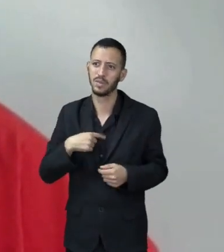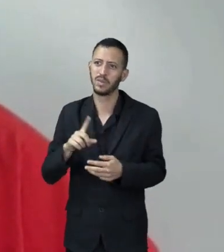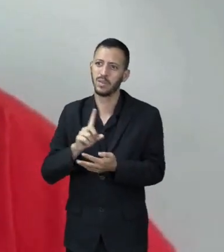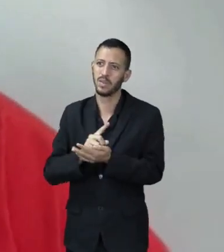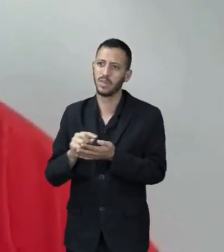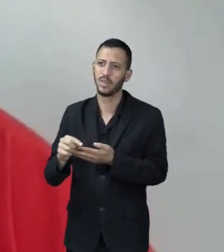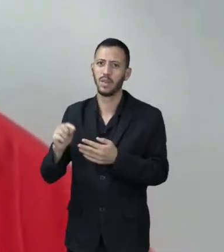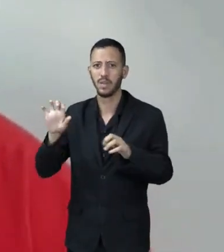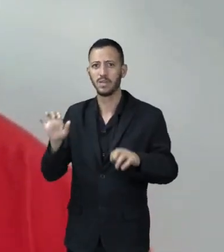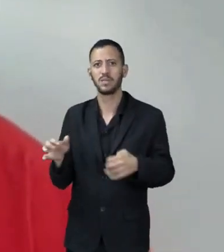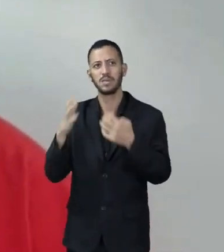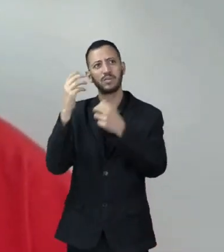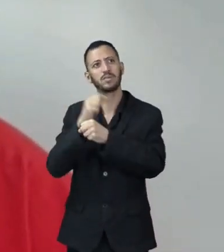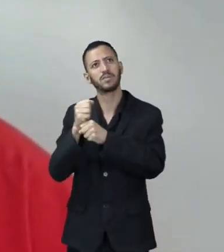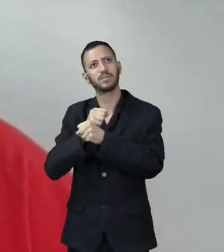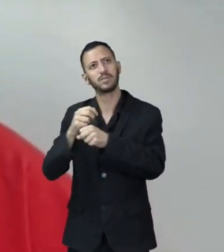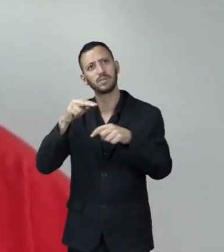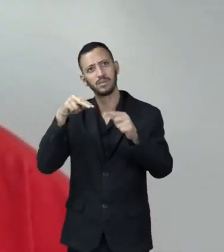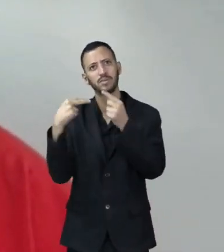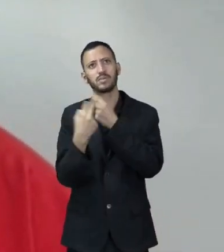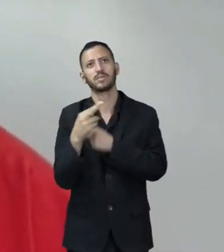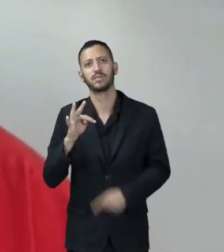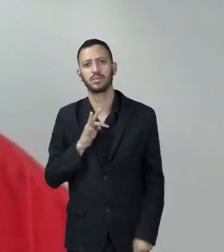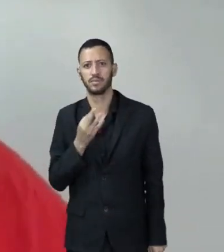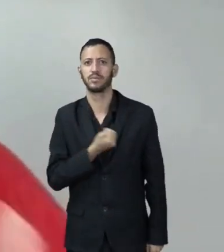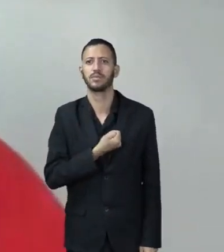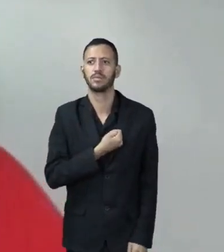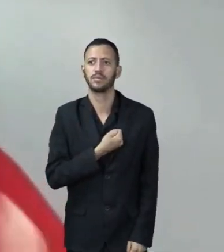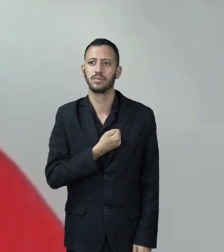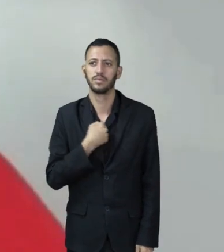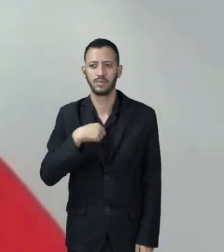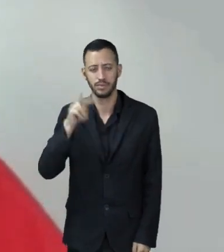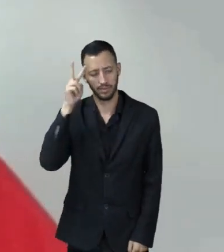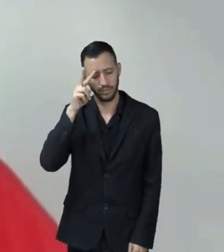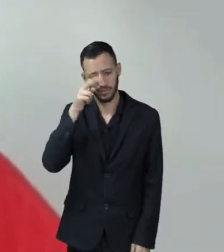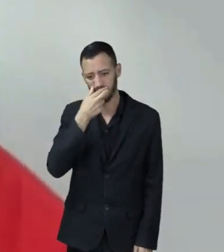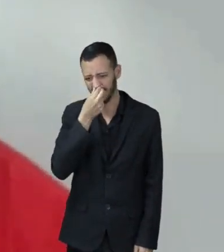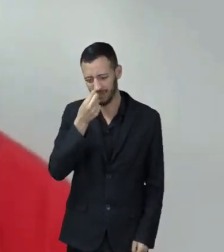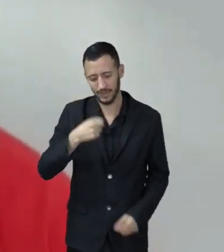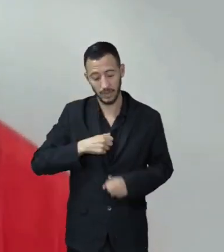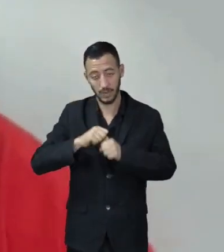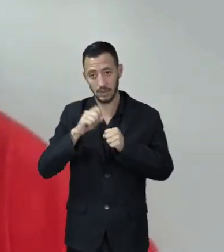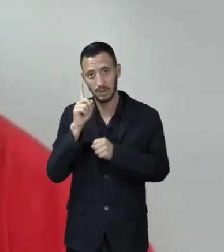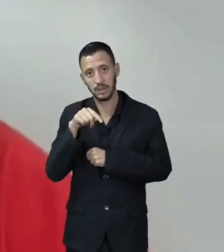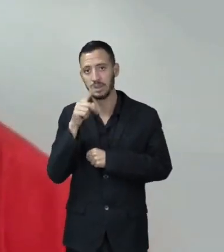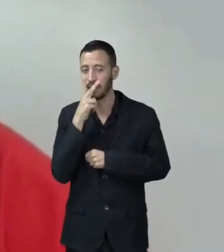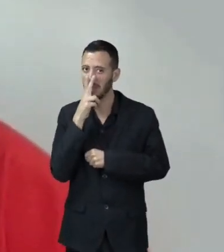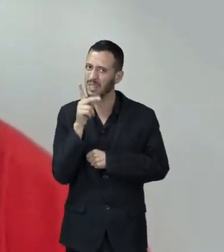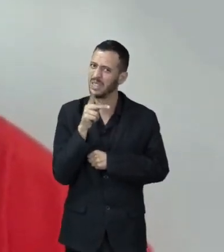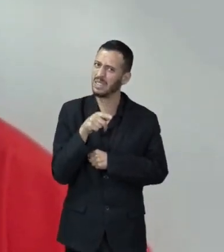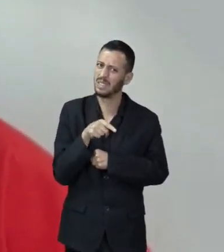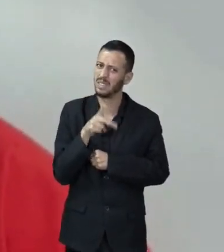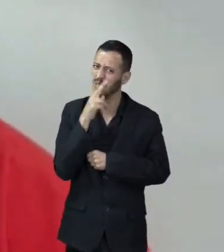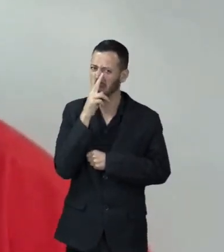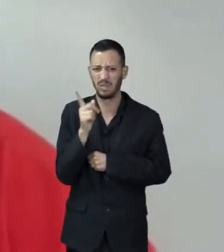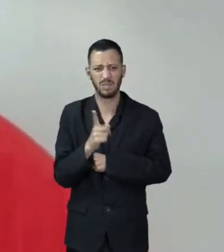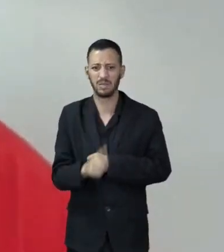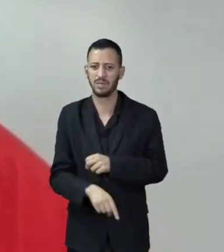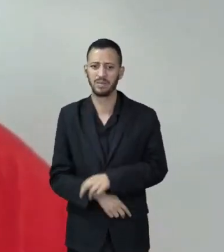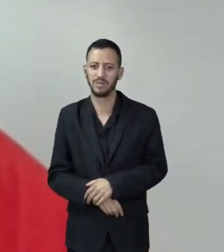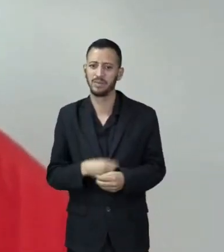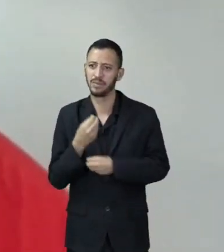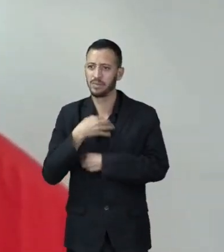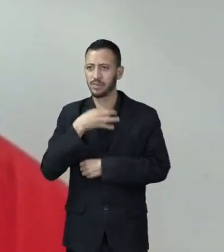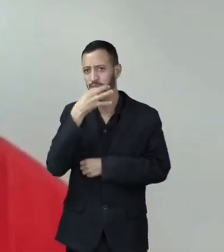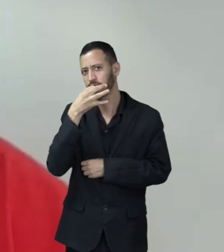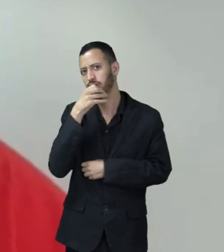comemorando as 2 décadas de visibilidade trans. E aí eu lembro que foi aquilo, eu acordei e falei, ai, não, mas será? Acho que não, né? E comentei